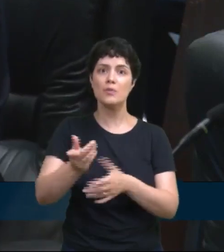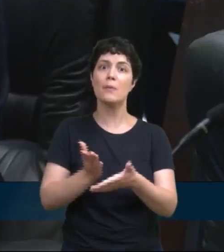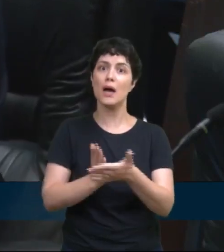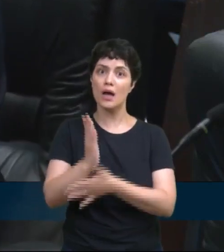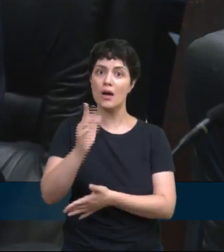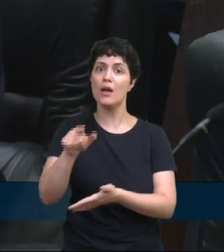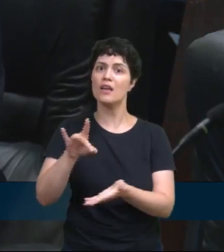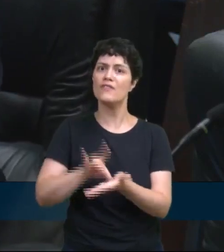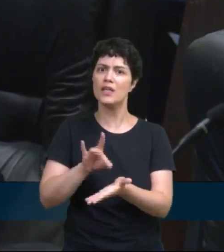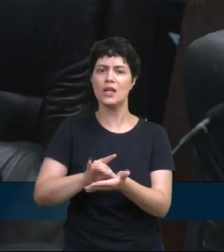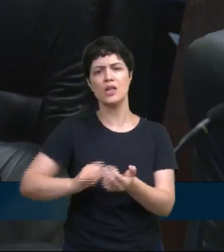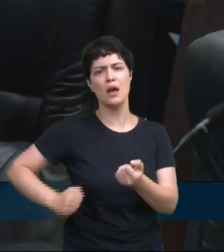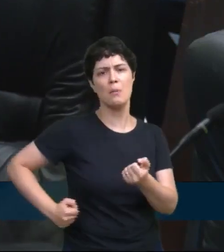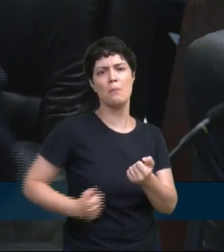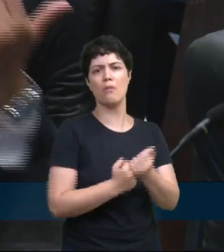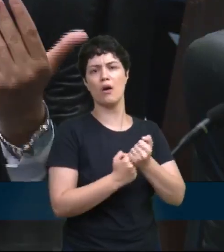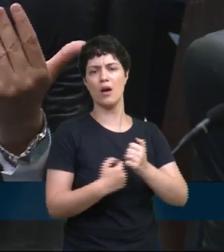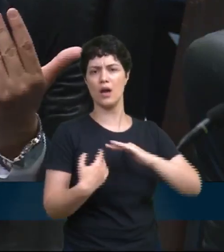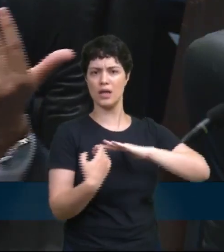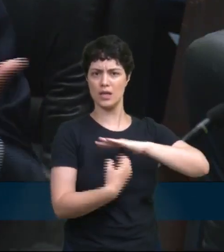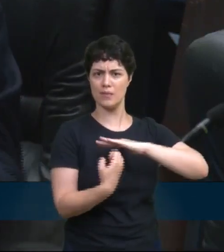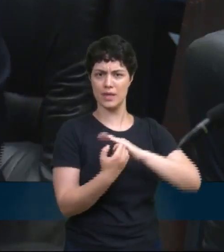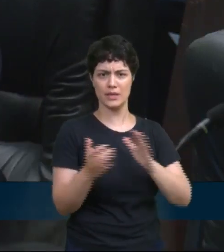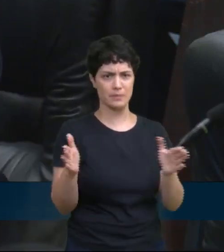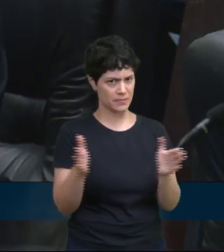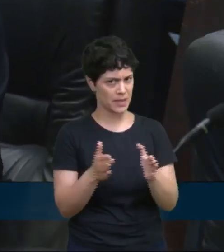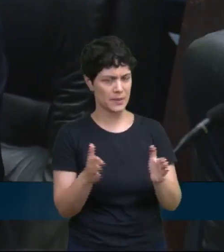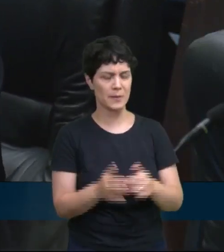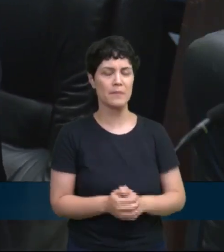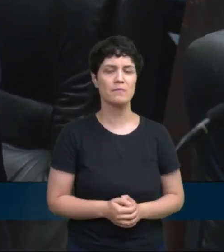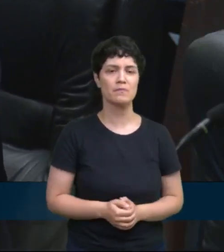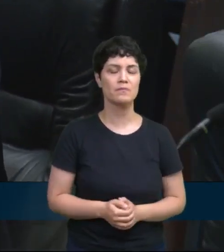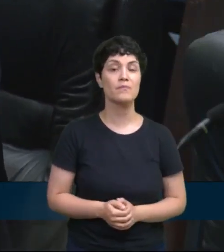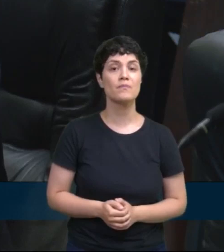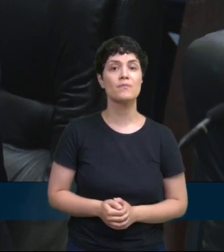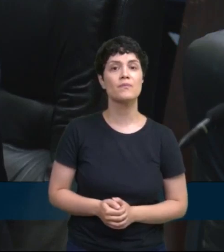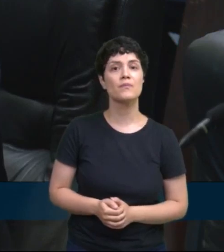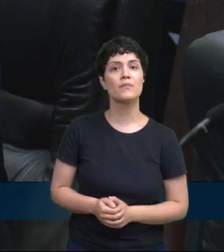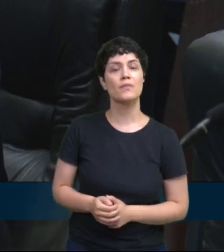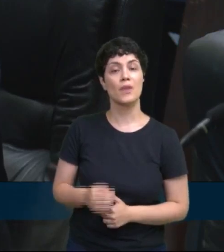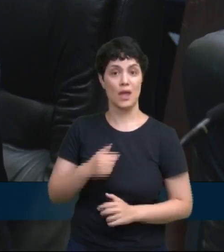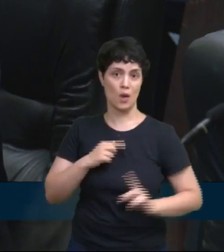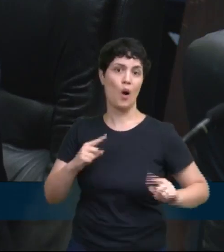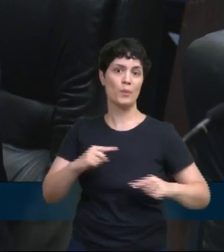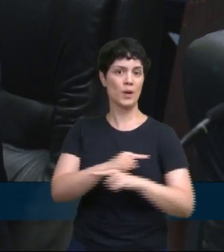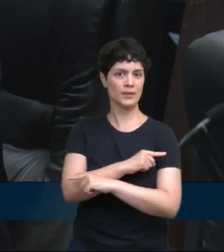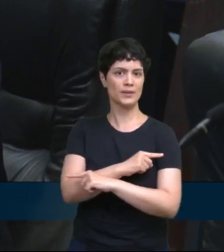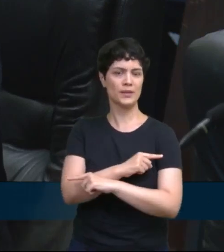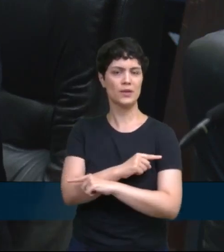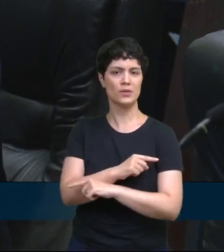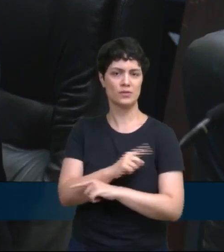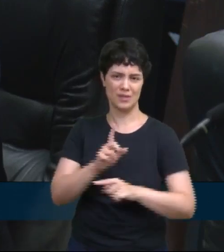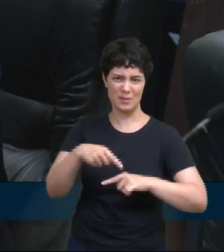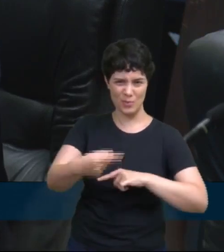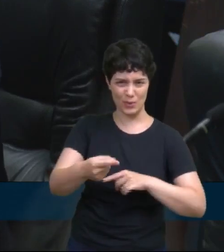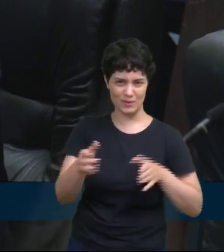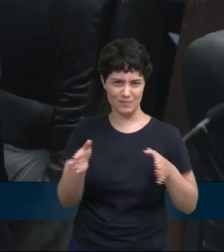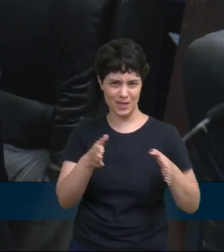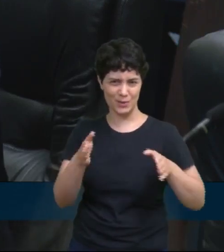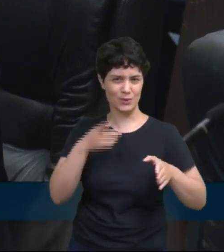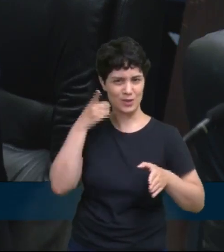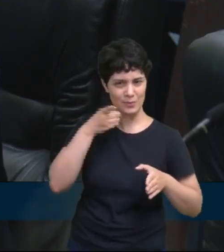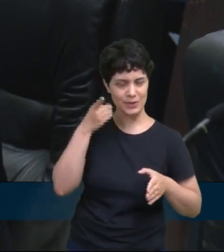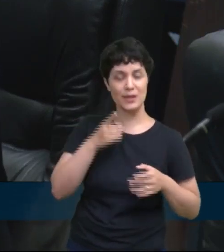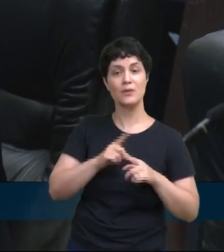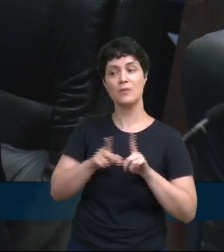na oposição, ele tinha assumido o compromisso no primeiro mandato e fez o papel dele. Então, parabenizar o Requião, que